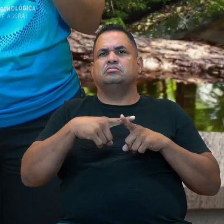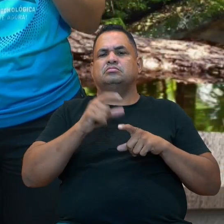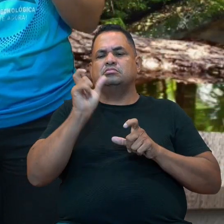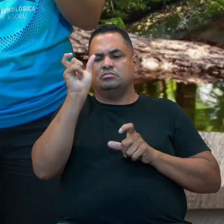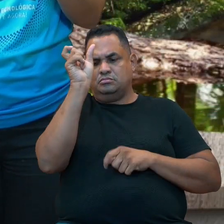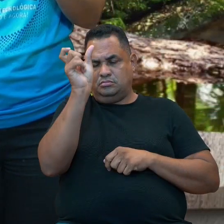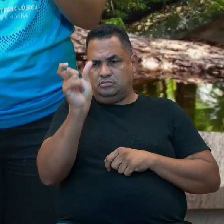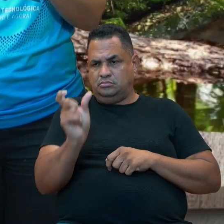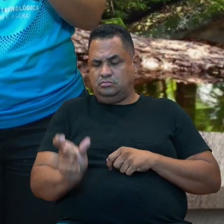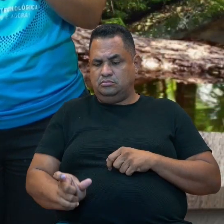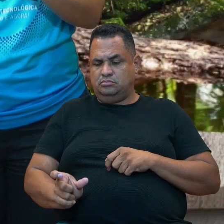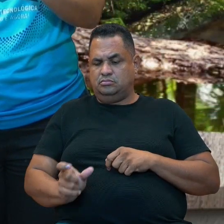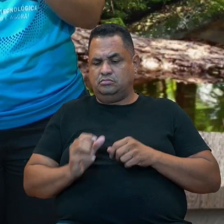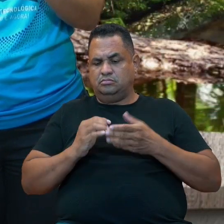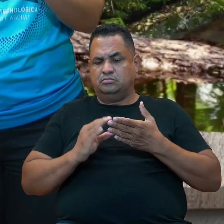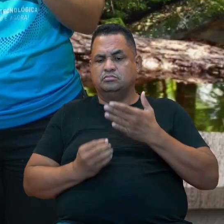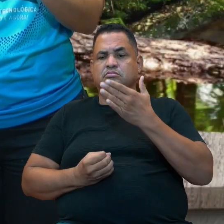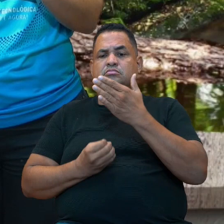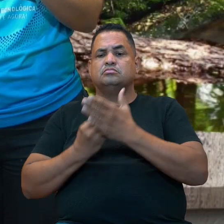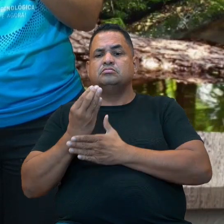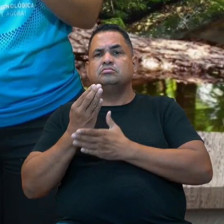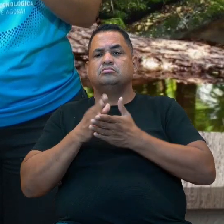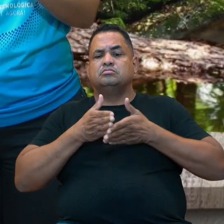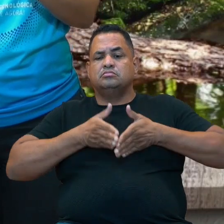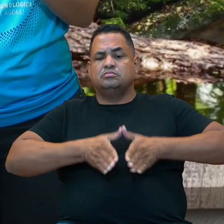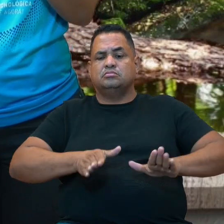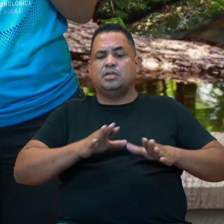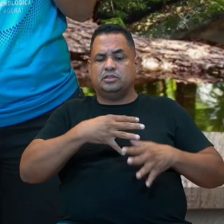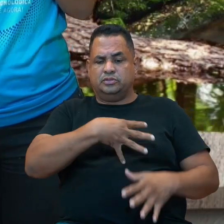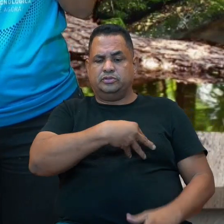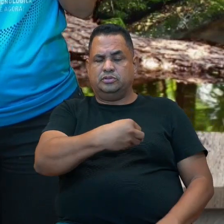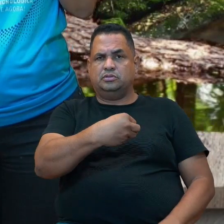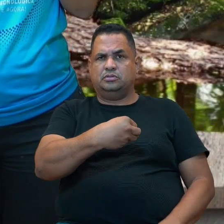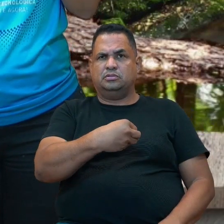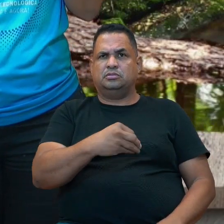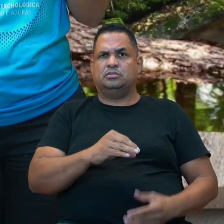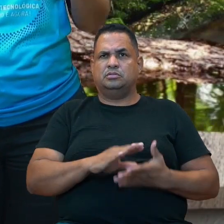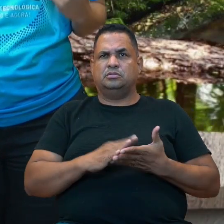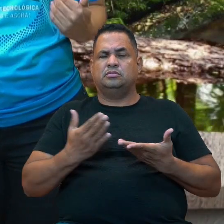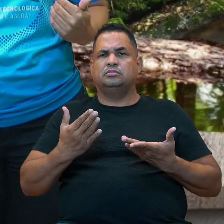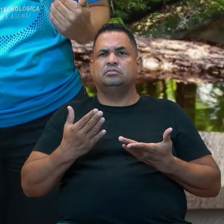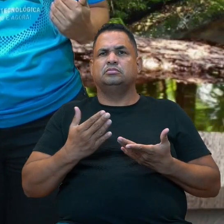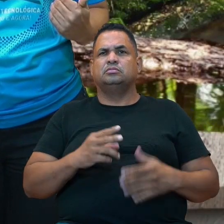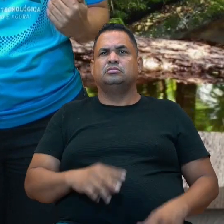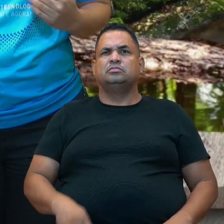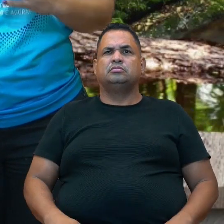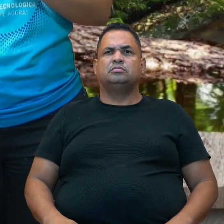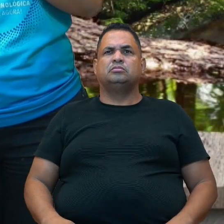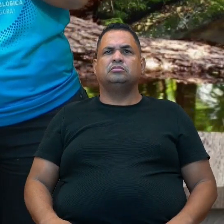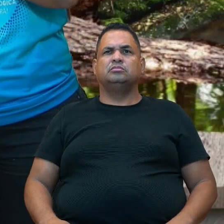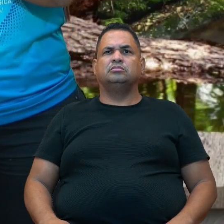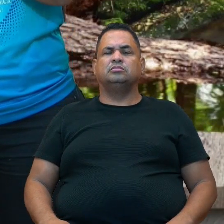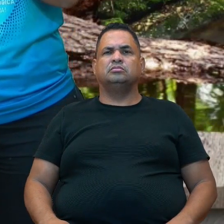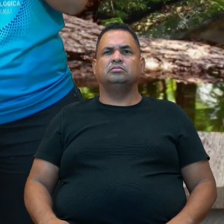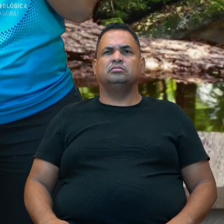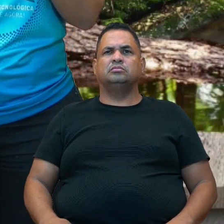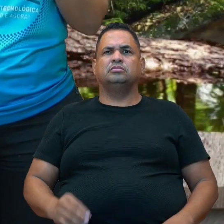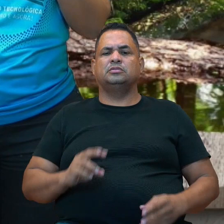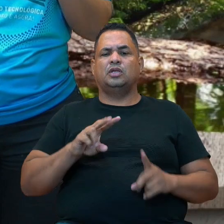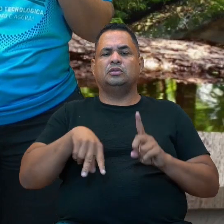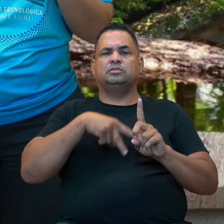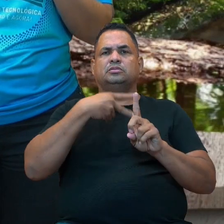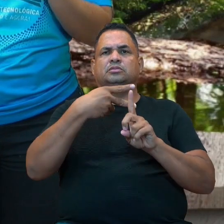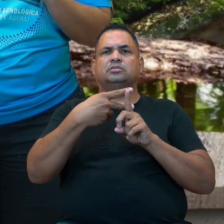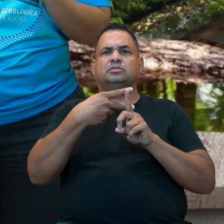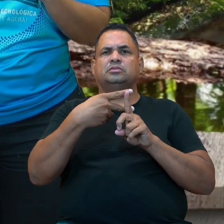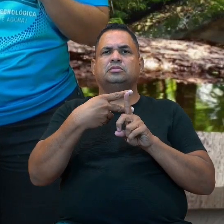indivíduo que se reproduziu por bipartição, a bactéria lá, que foi produto da bipartição, ela duplicou, a